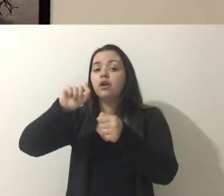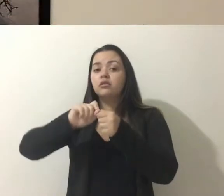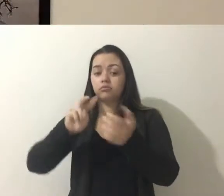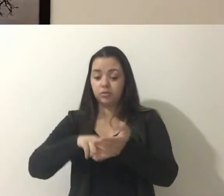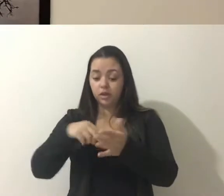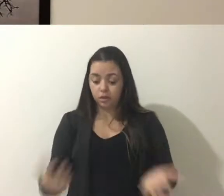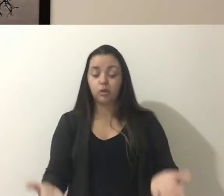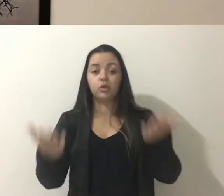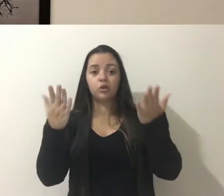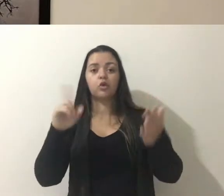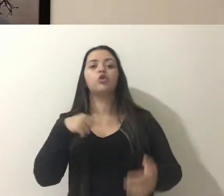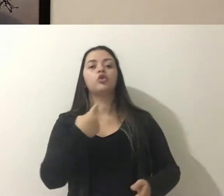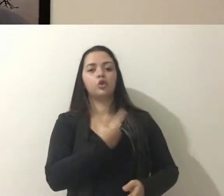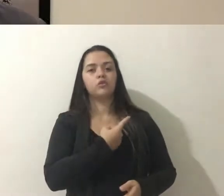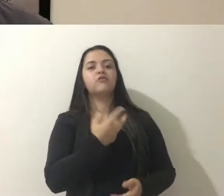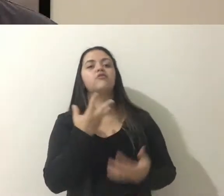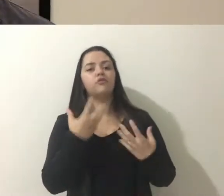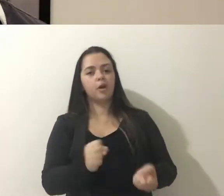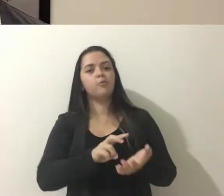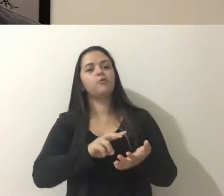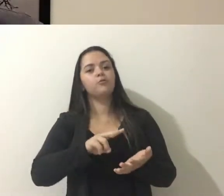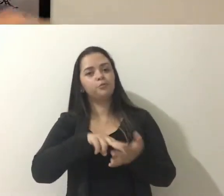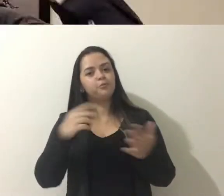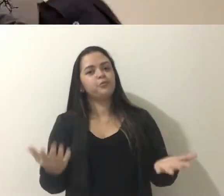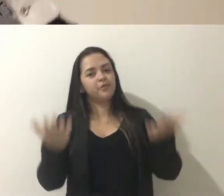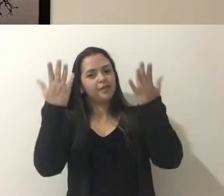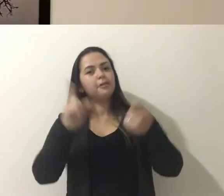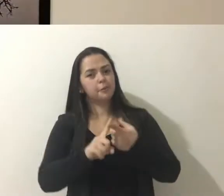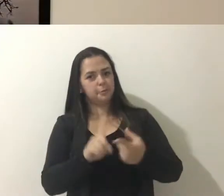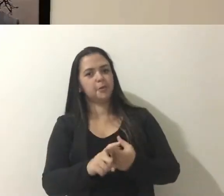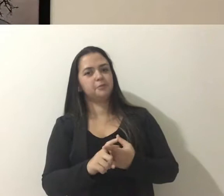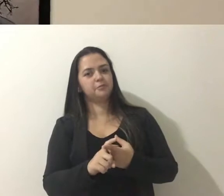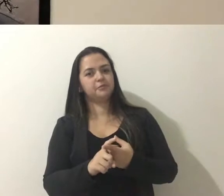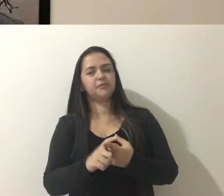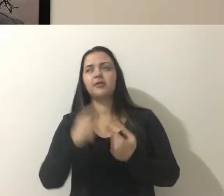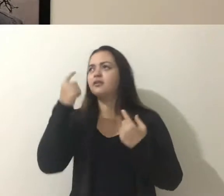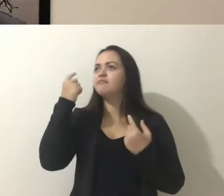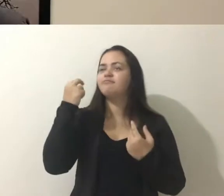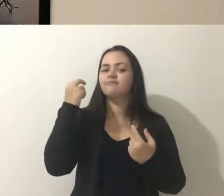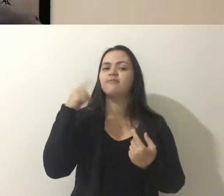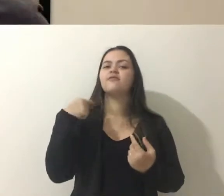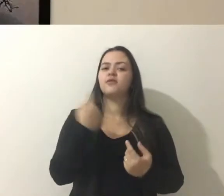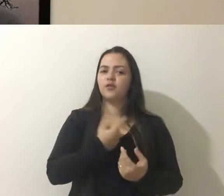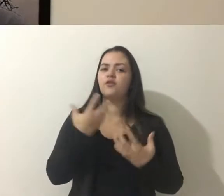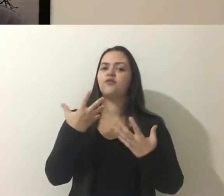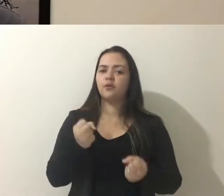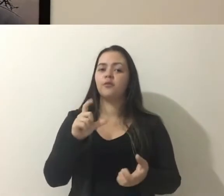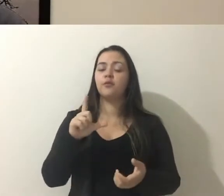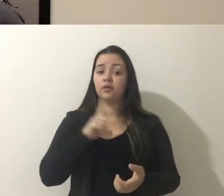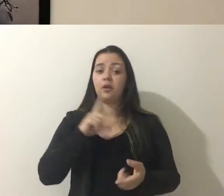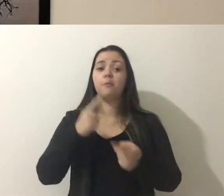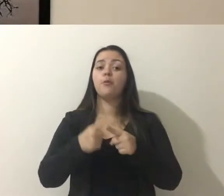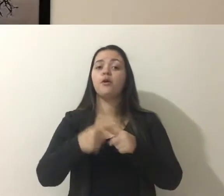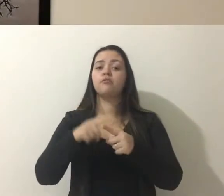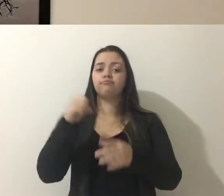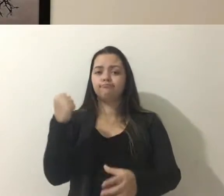porque Ele ressuscitou, nós ressuscitaremos. Então a sua ressurreição é a garantia de nossa ressurreição.